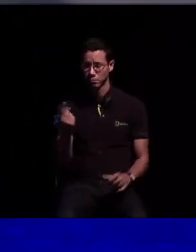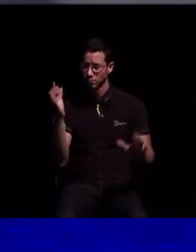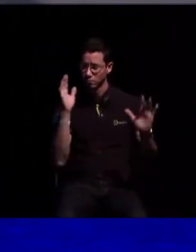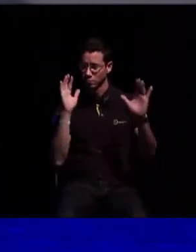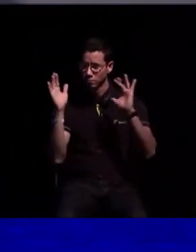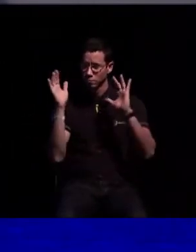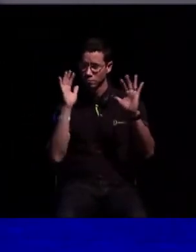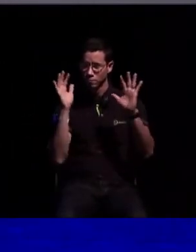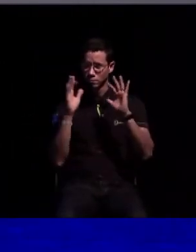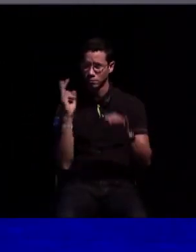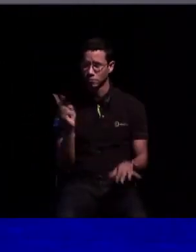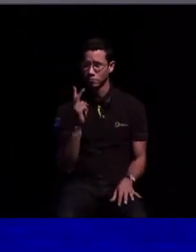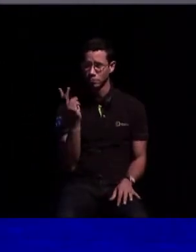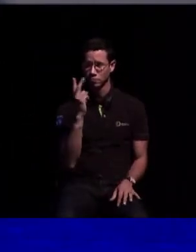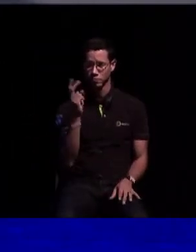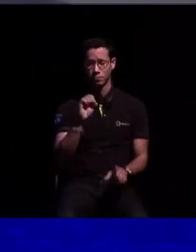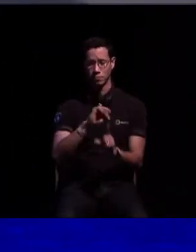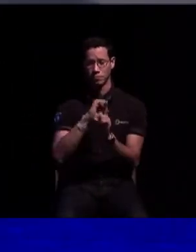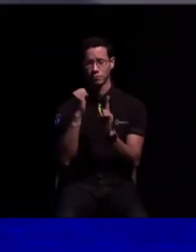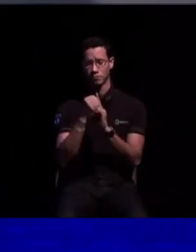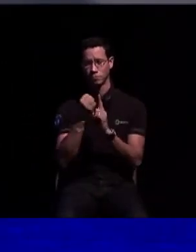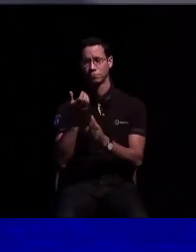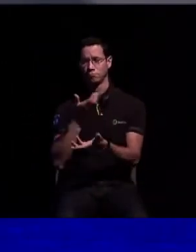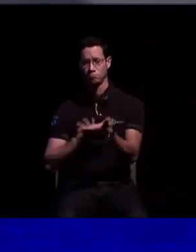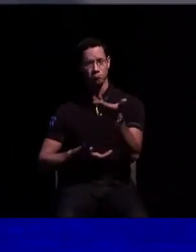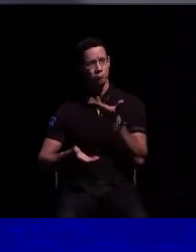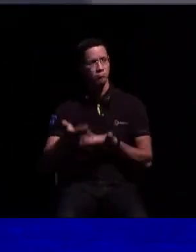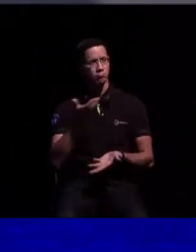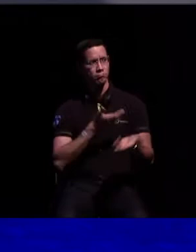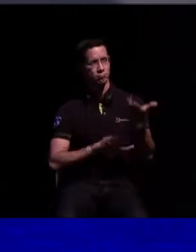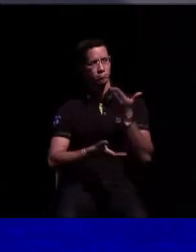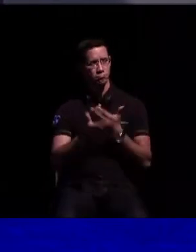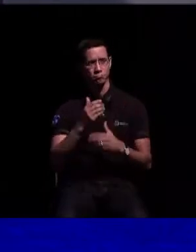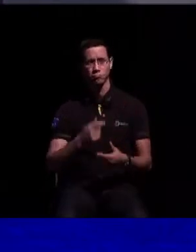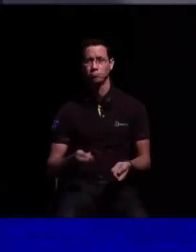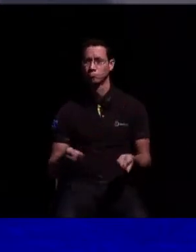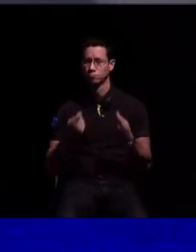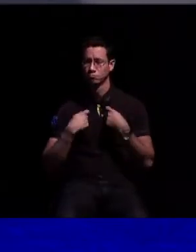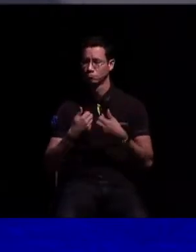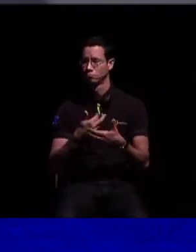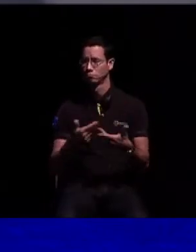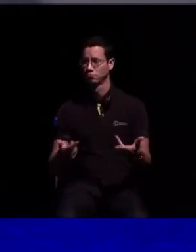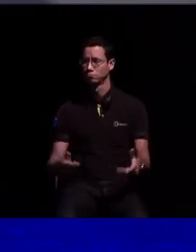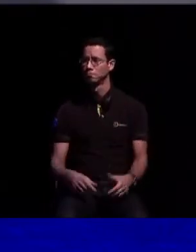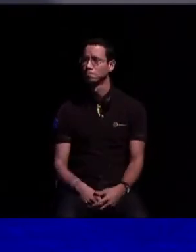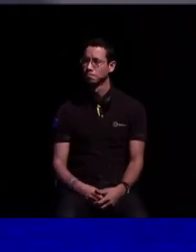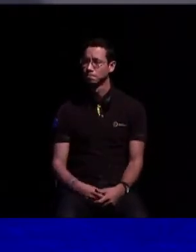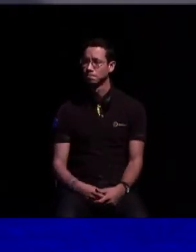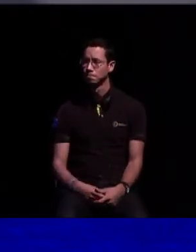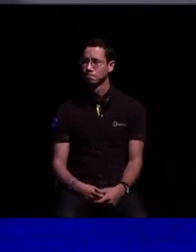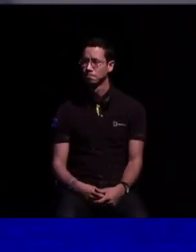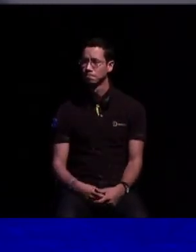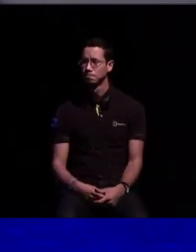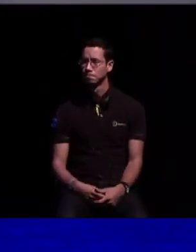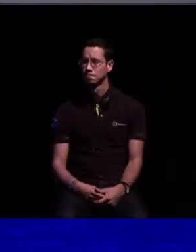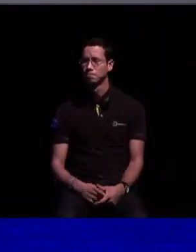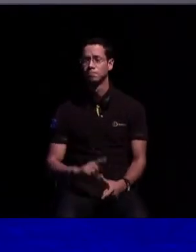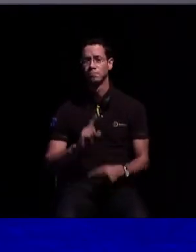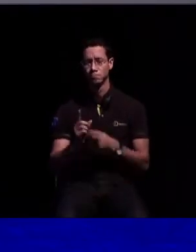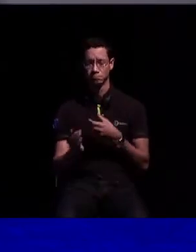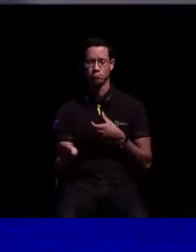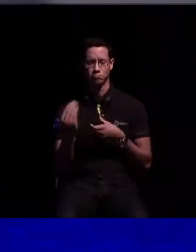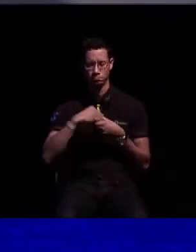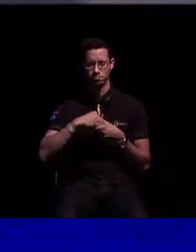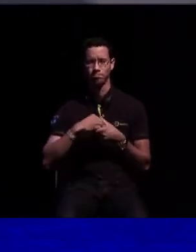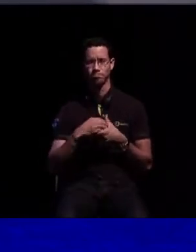sobre valores que são socialmente compartilhados e que nos são impostos de fora para dentro, claro, e depois eles se tornam uma parte